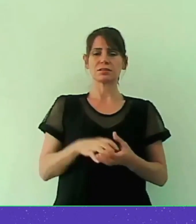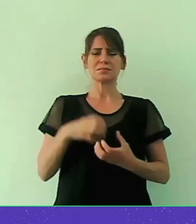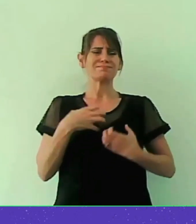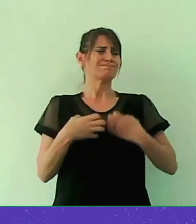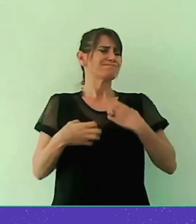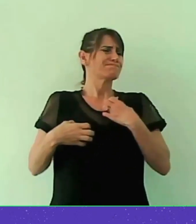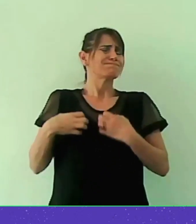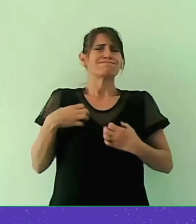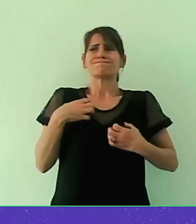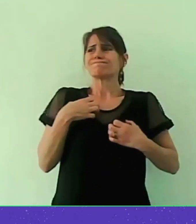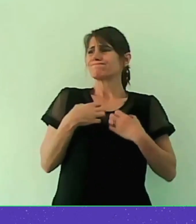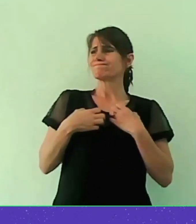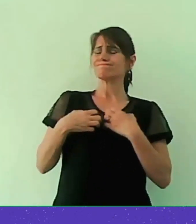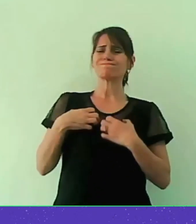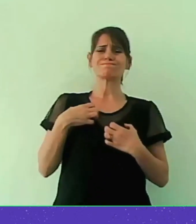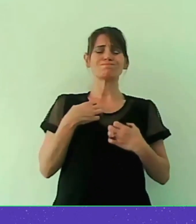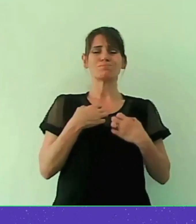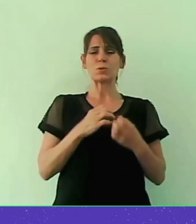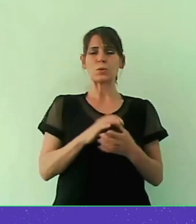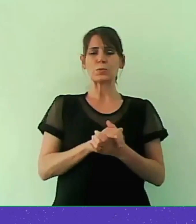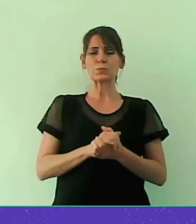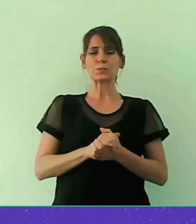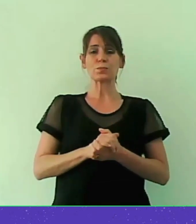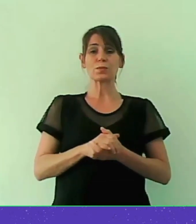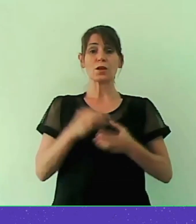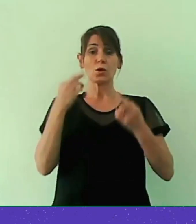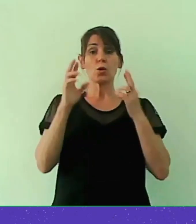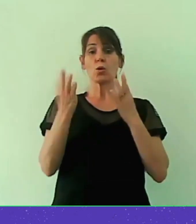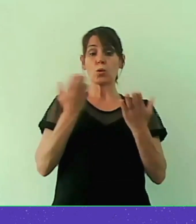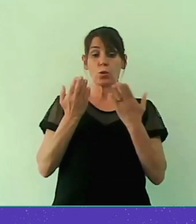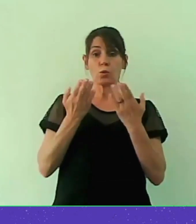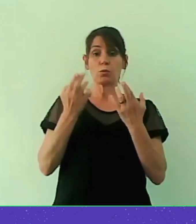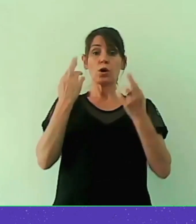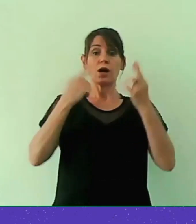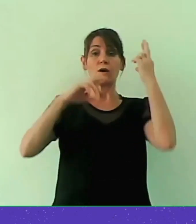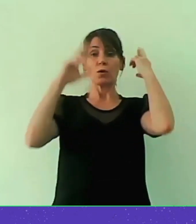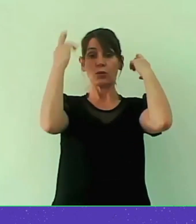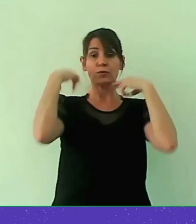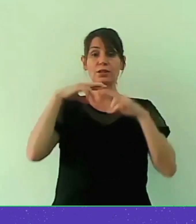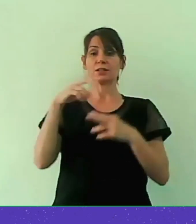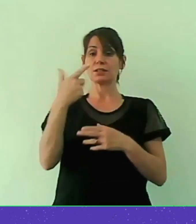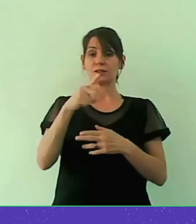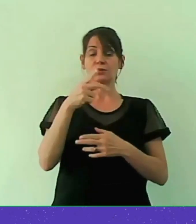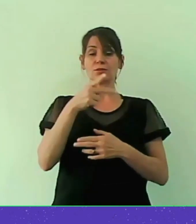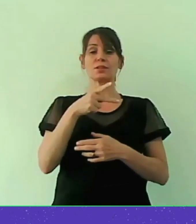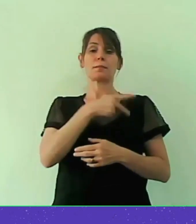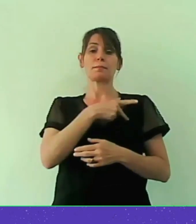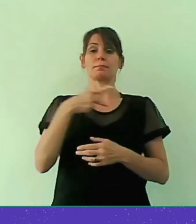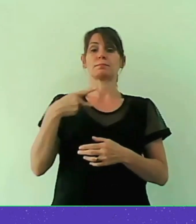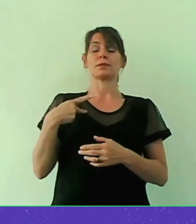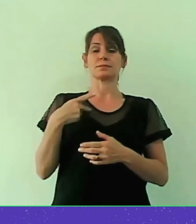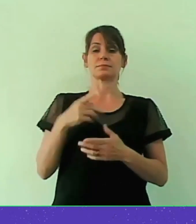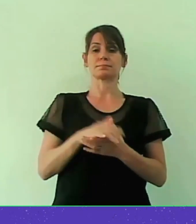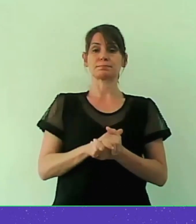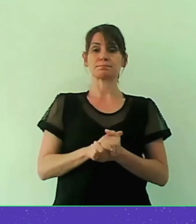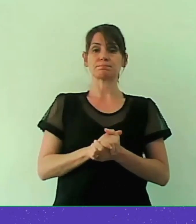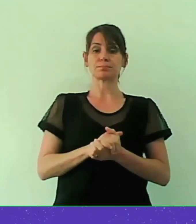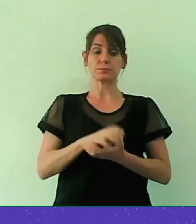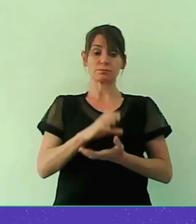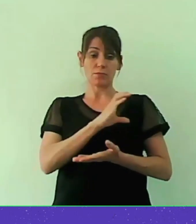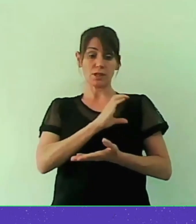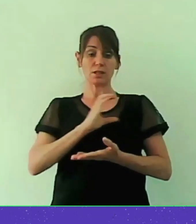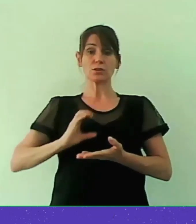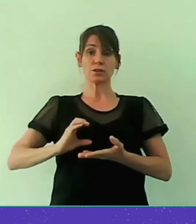angustiadas, como ovelhas sem pastor. E Ele veio para pregar o Evangelho do